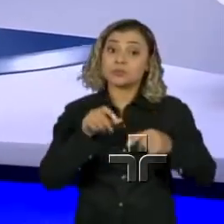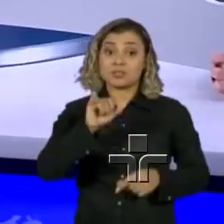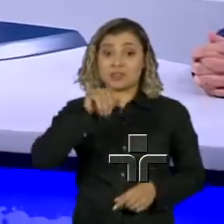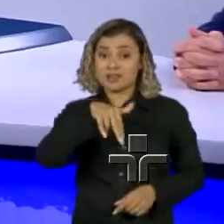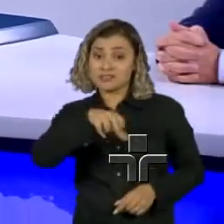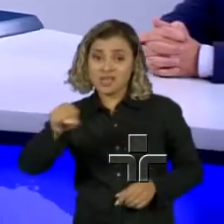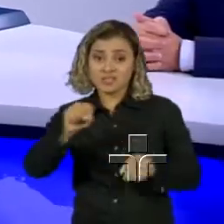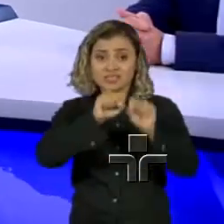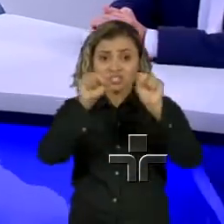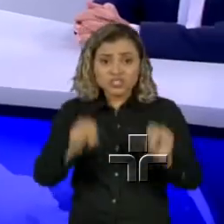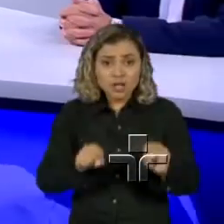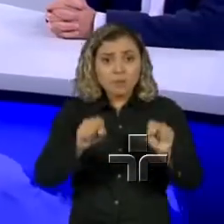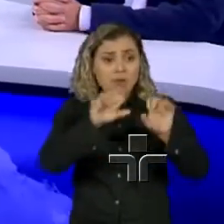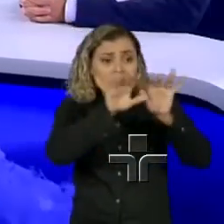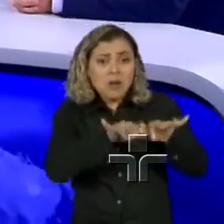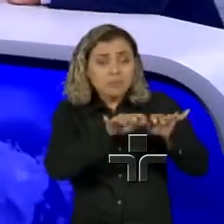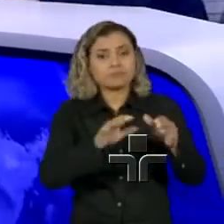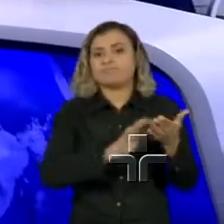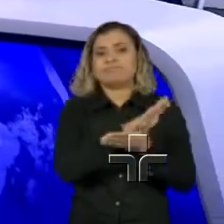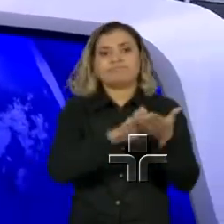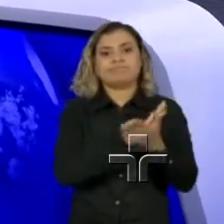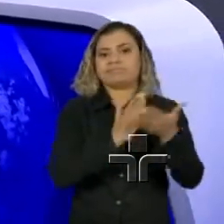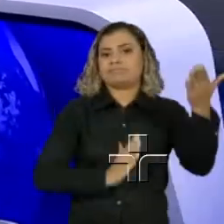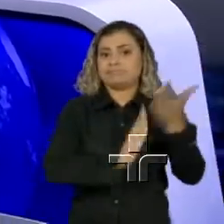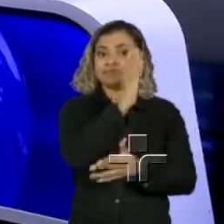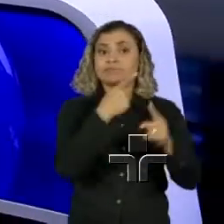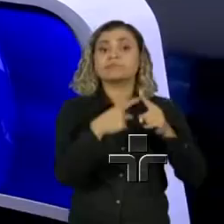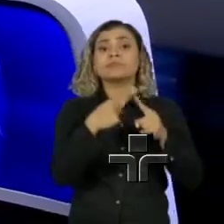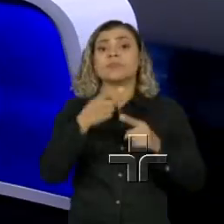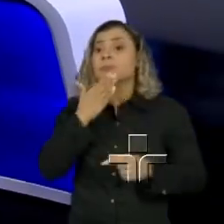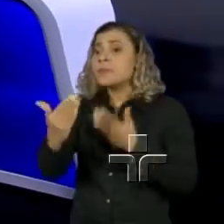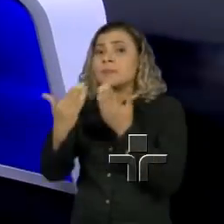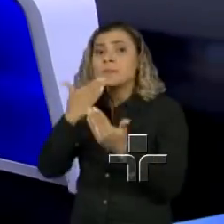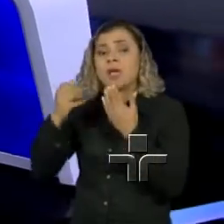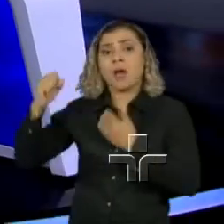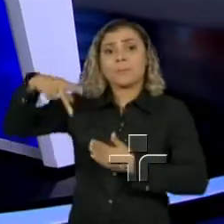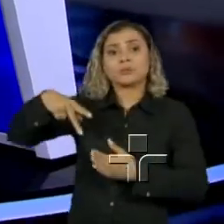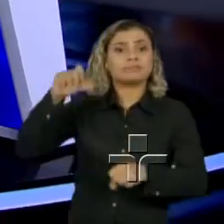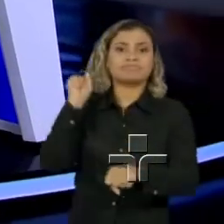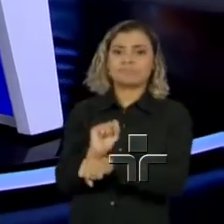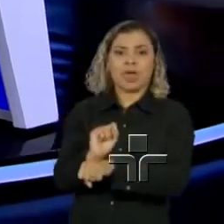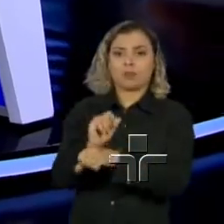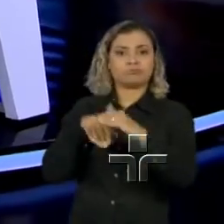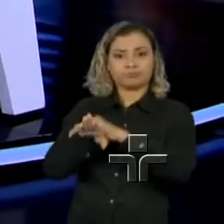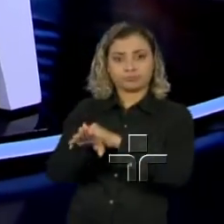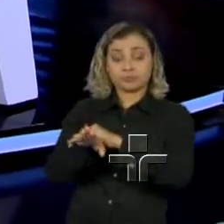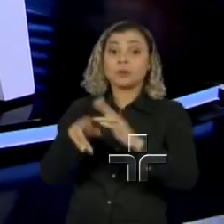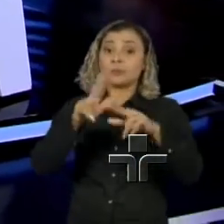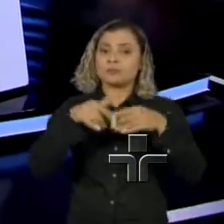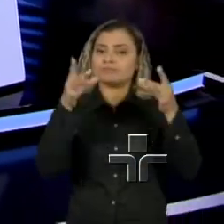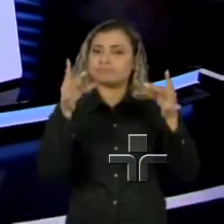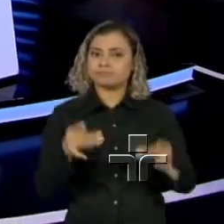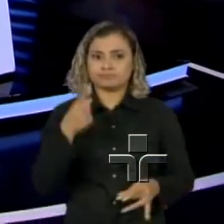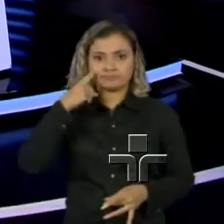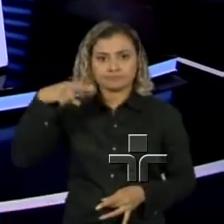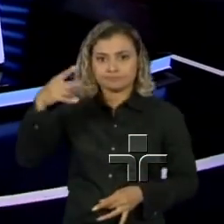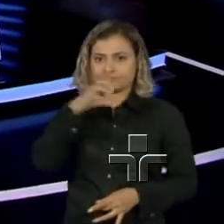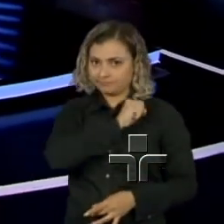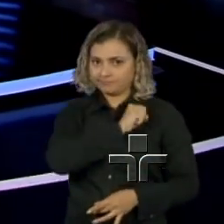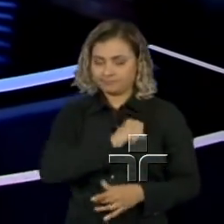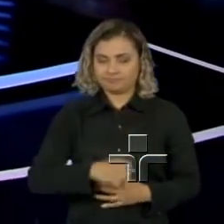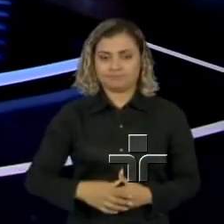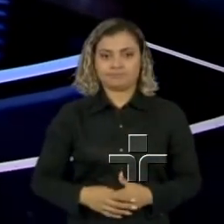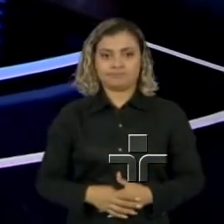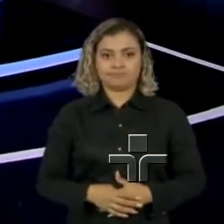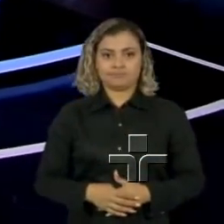é atualizado após reforma da Previdência e novos pedidos de aposentadoria estão parados. Os detalhes vamos mostrar em instantes.